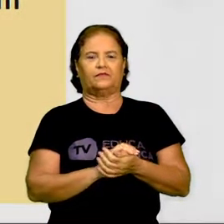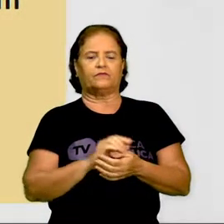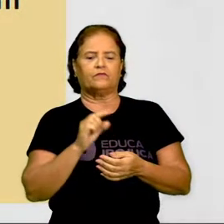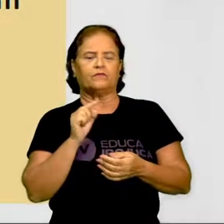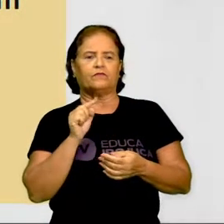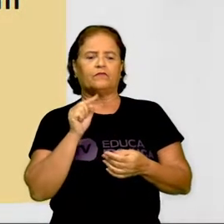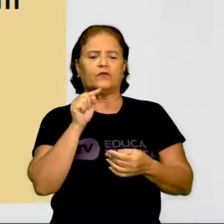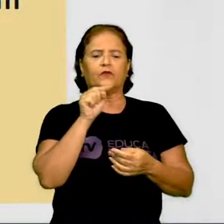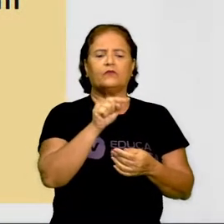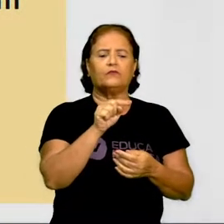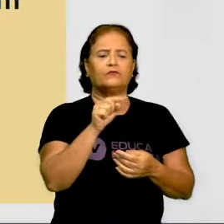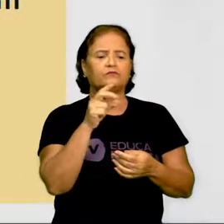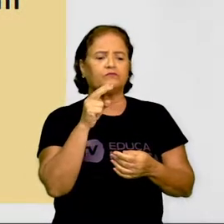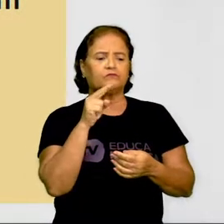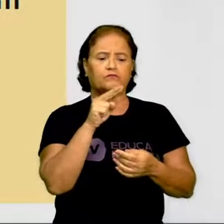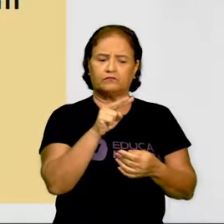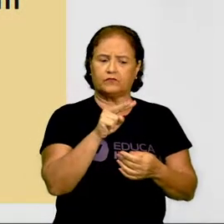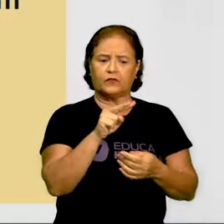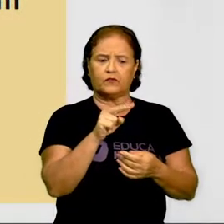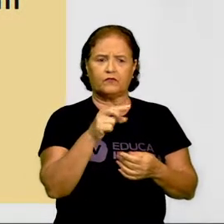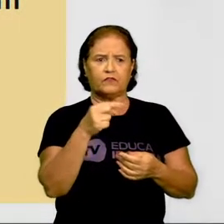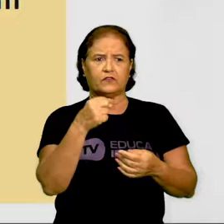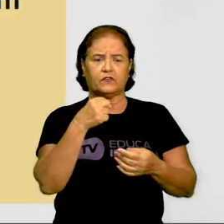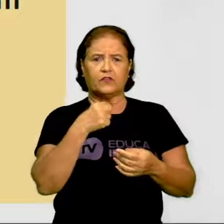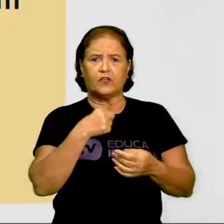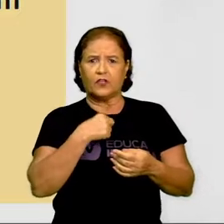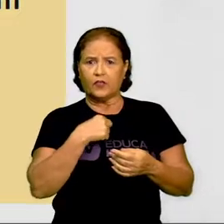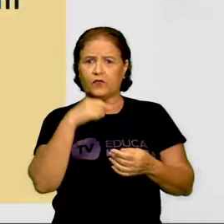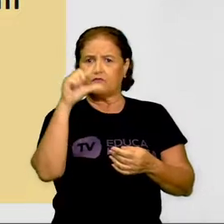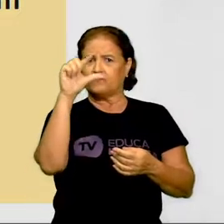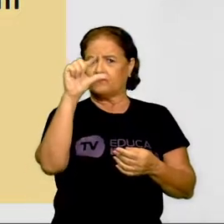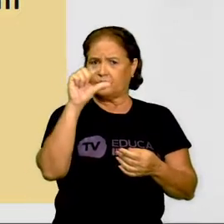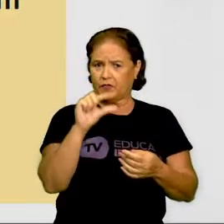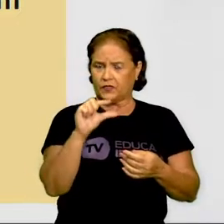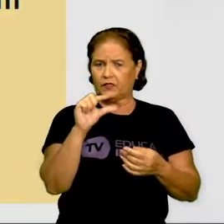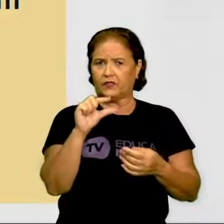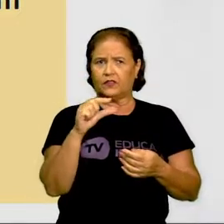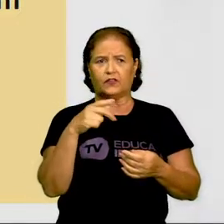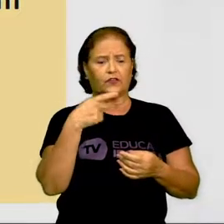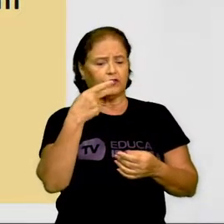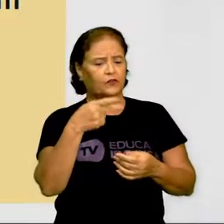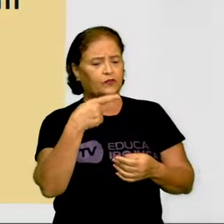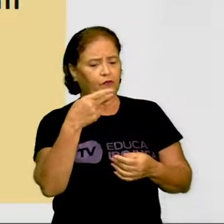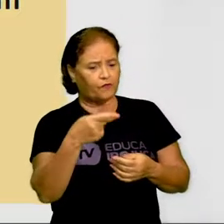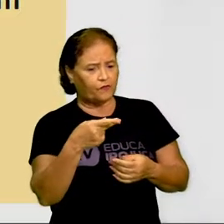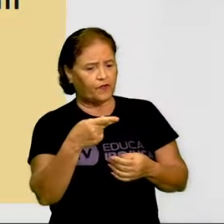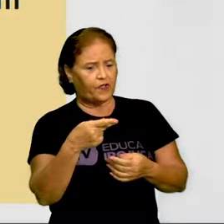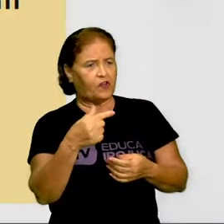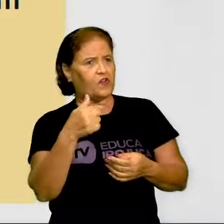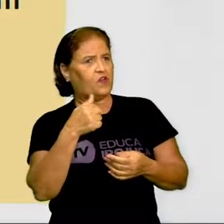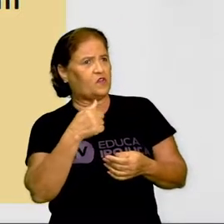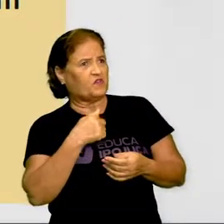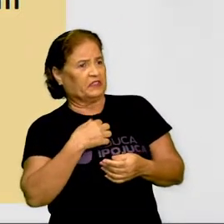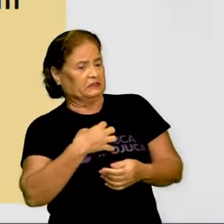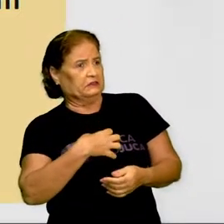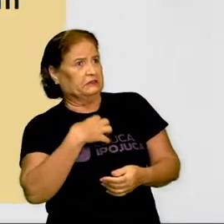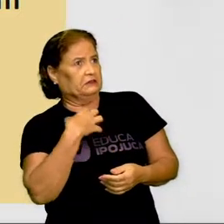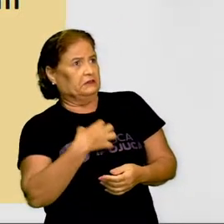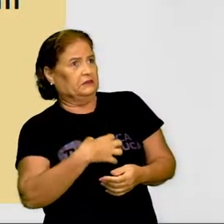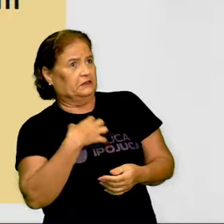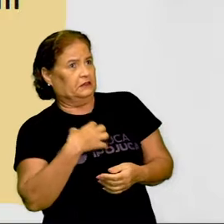Pontinho de vista. Eu sou pequeno, me dizem, eu fico muito